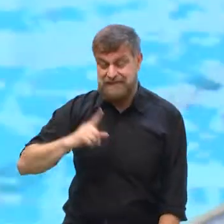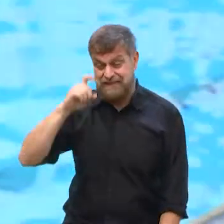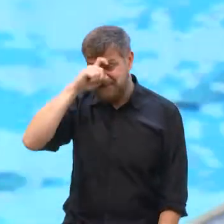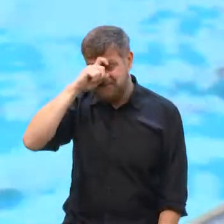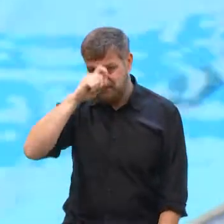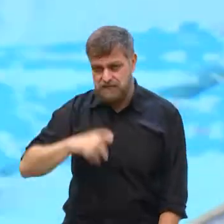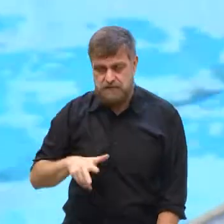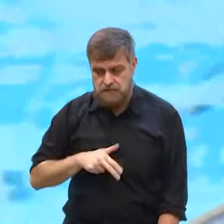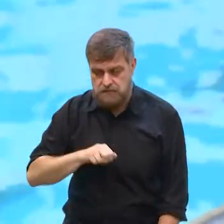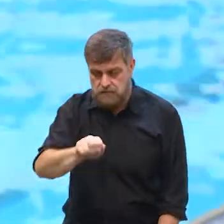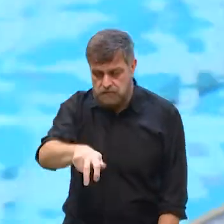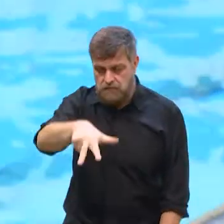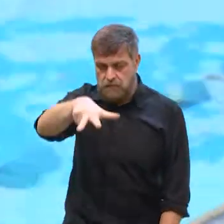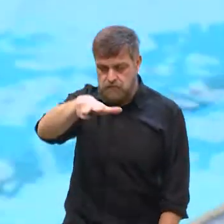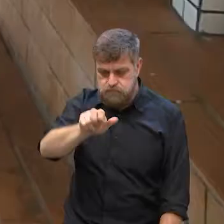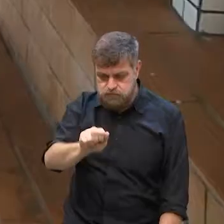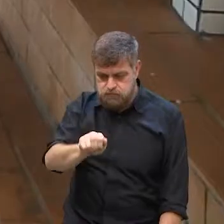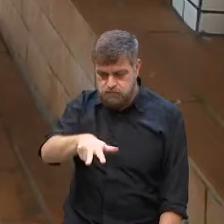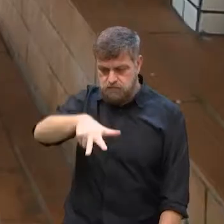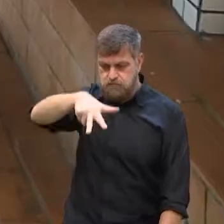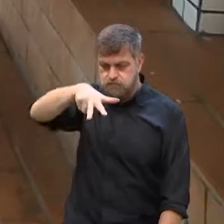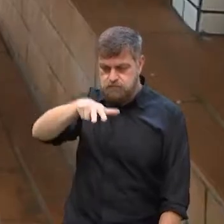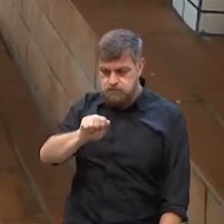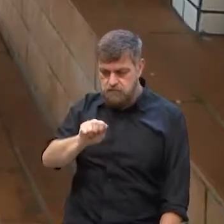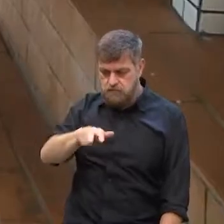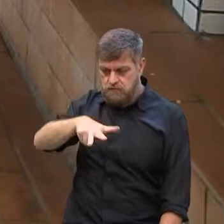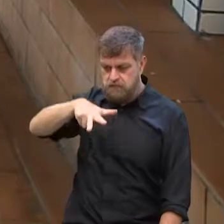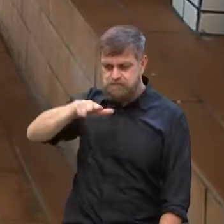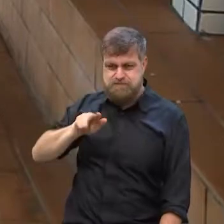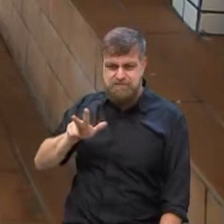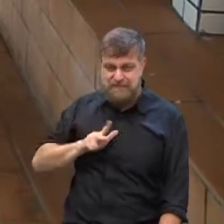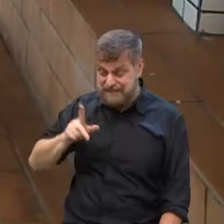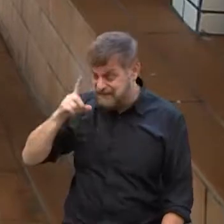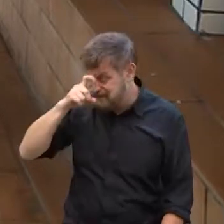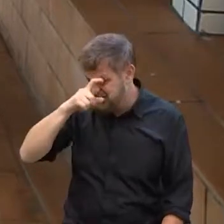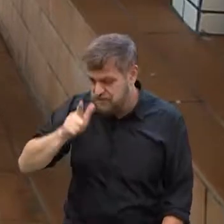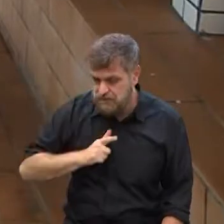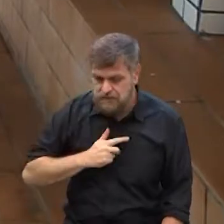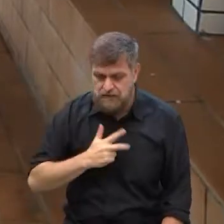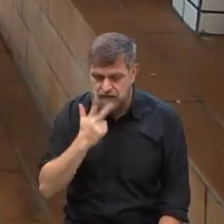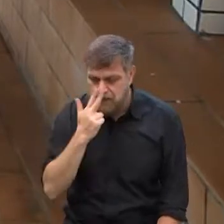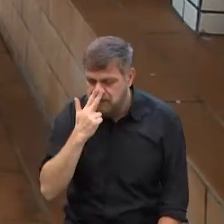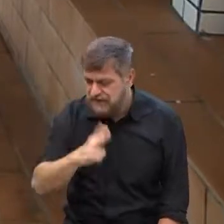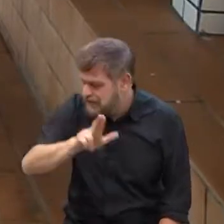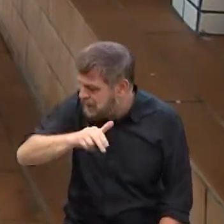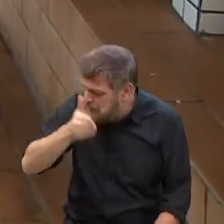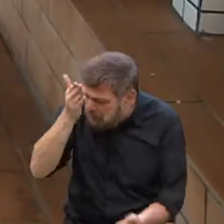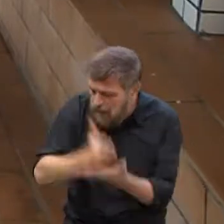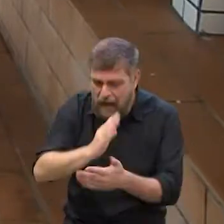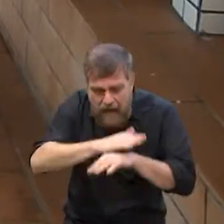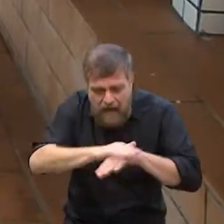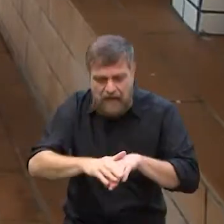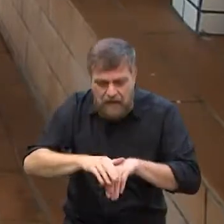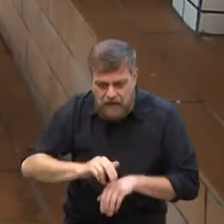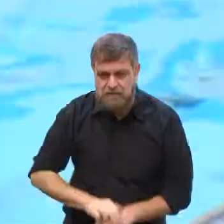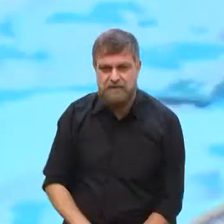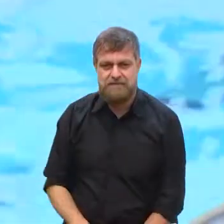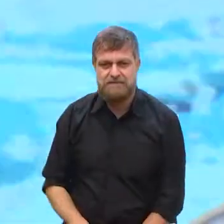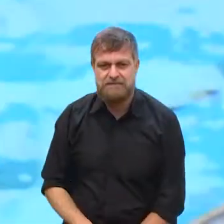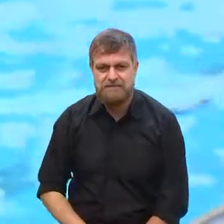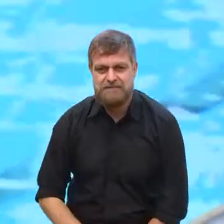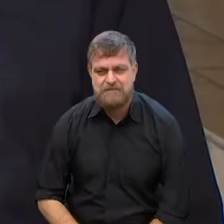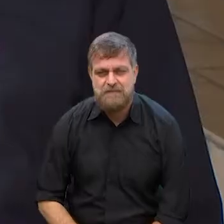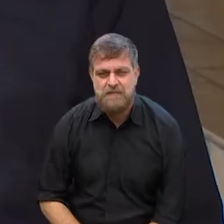grande, é um esforço físico maior. E é aí que eu fiz essa brincadeira que parece que tem uns 60, 65 metros até esses 50, sabe?